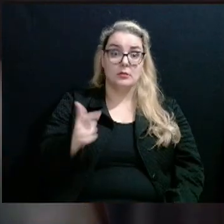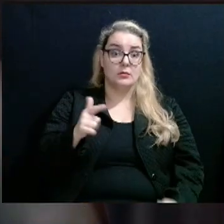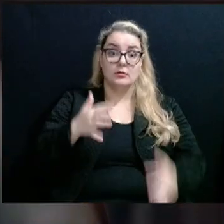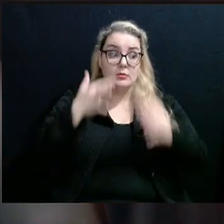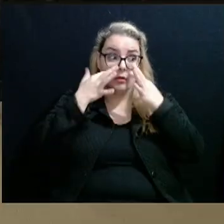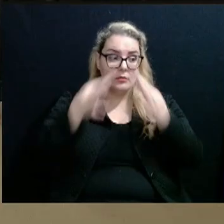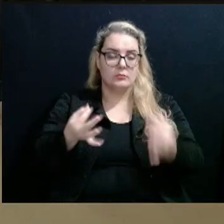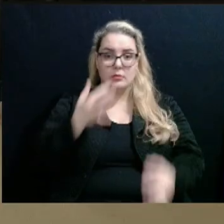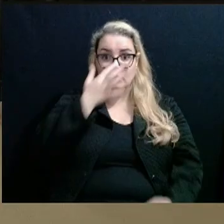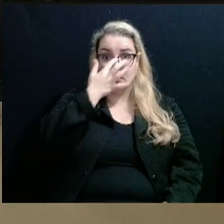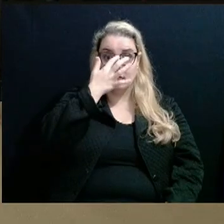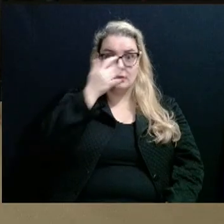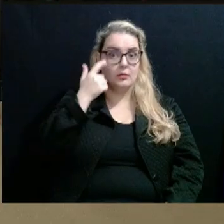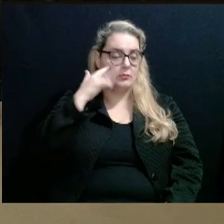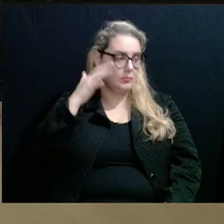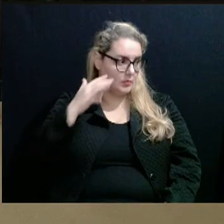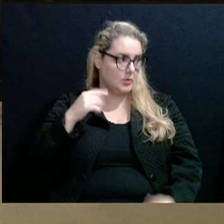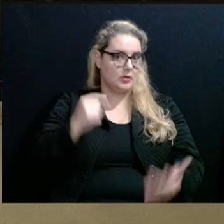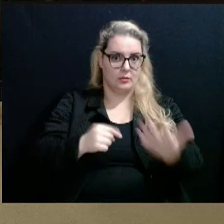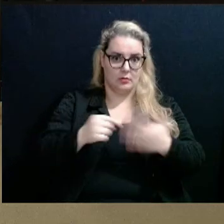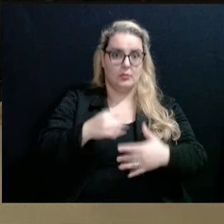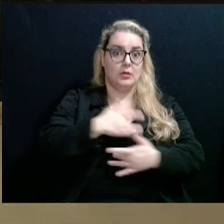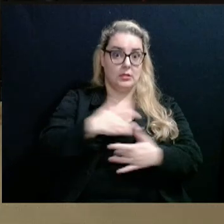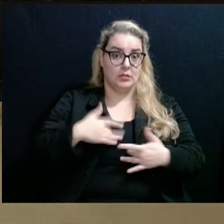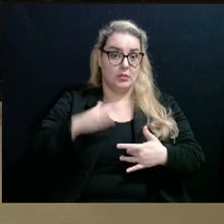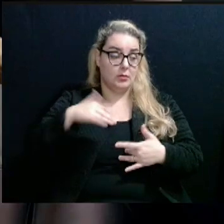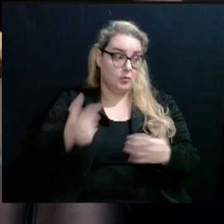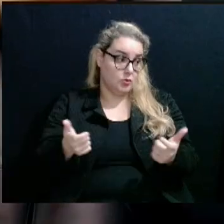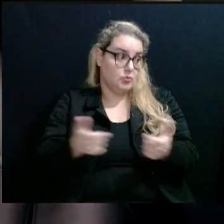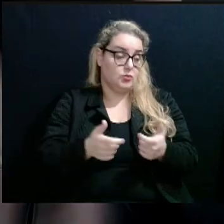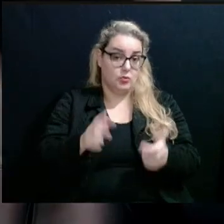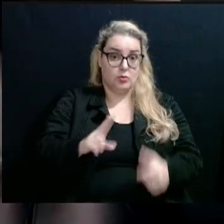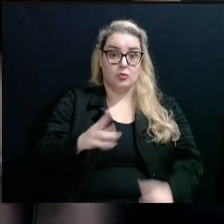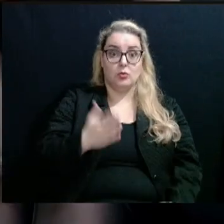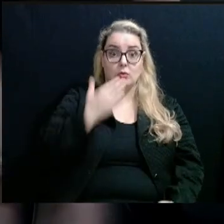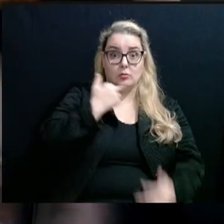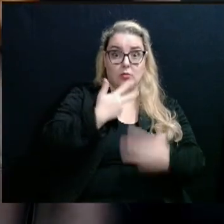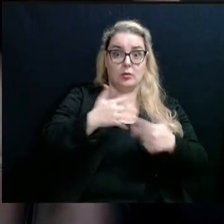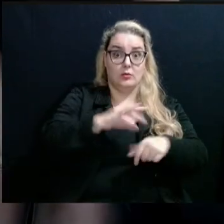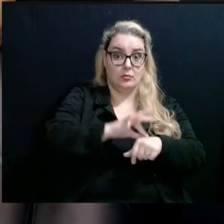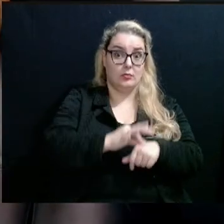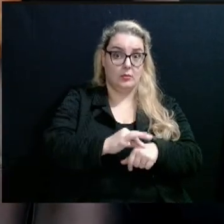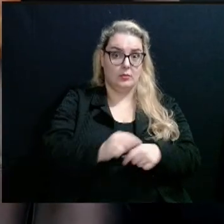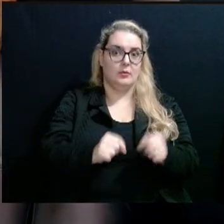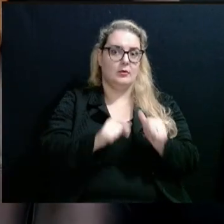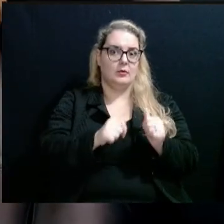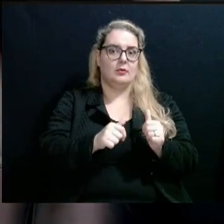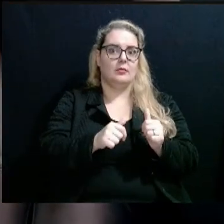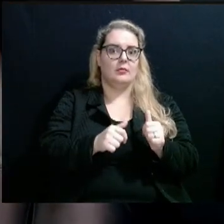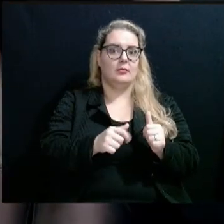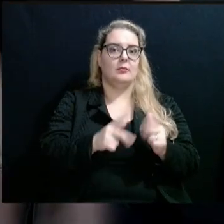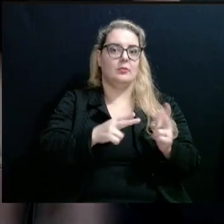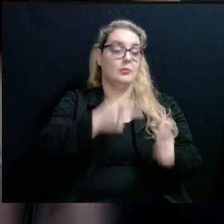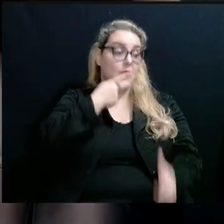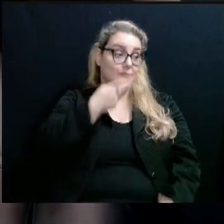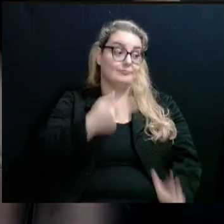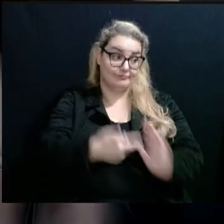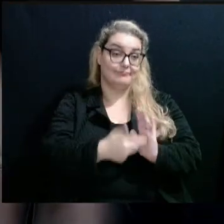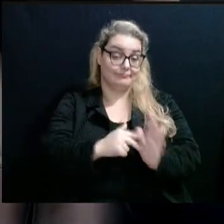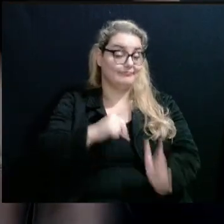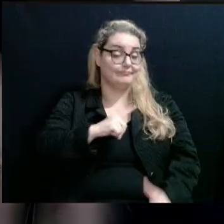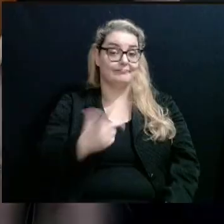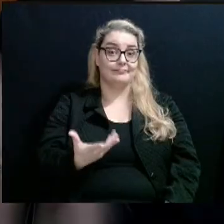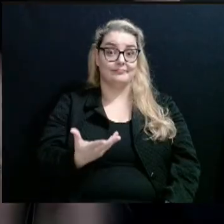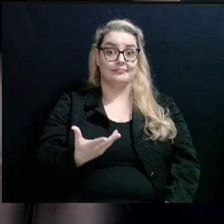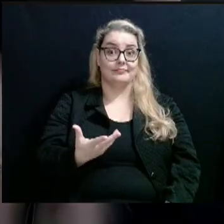nesse aspecto da saúde, quando a gente reduz o consumo da proteína animal, a gente já tem muito benefício. Então, isso que ela estava comentando faz muito sentido. Às vezes, você tirar a